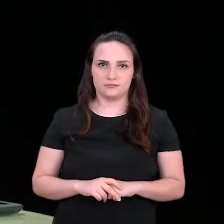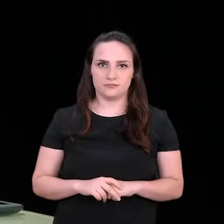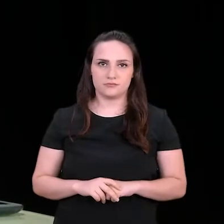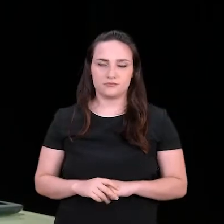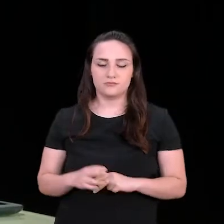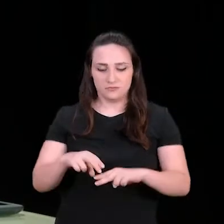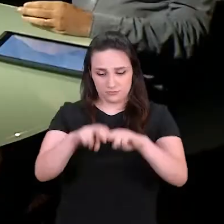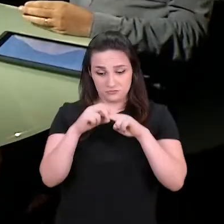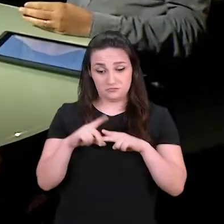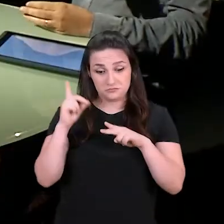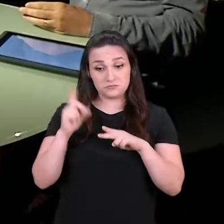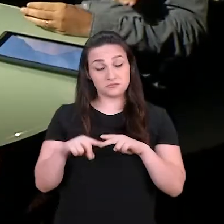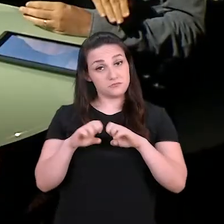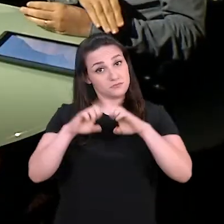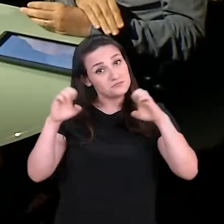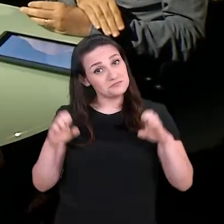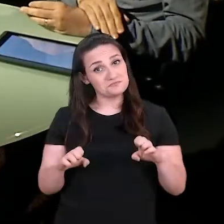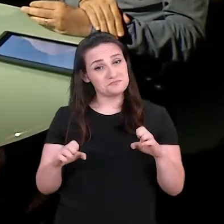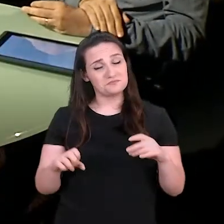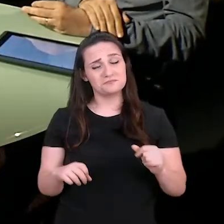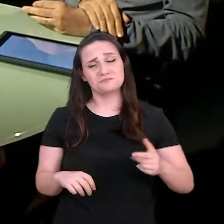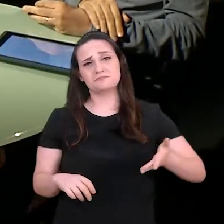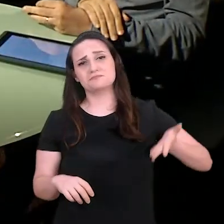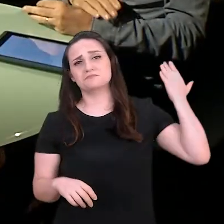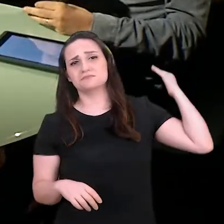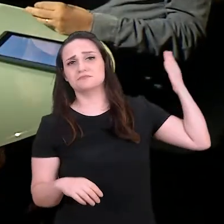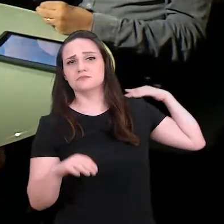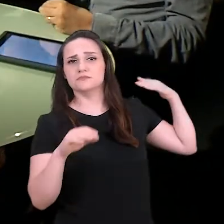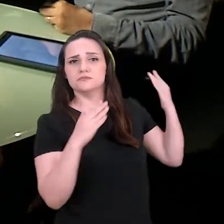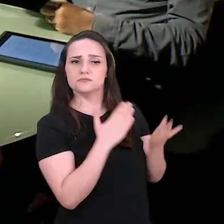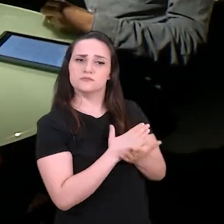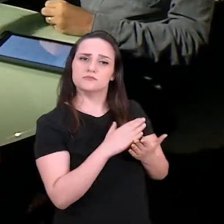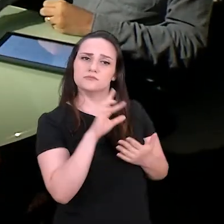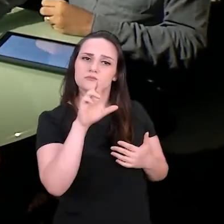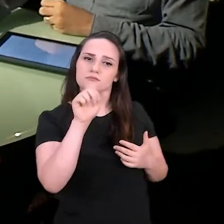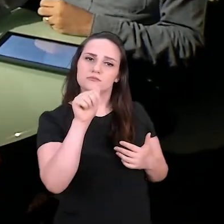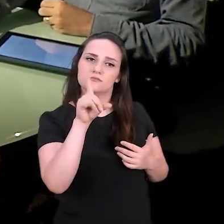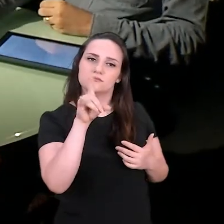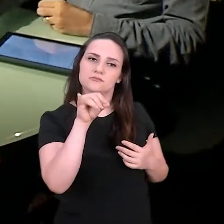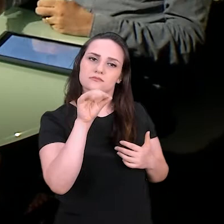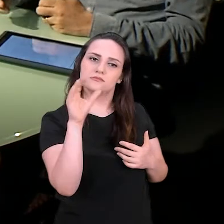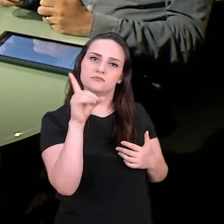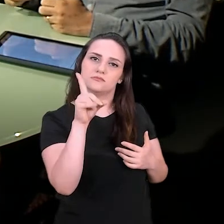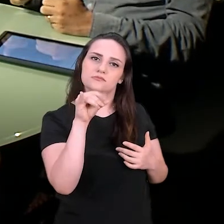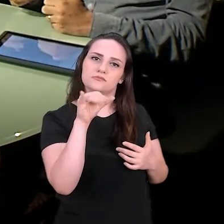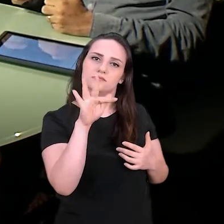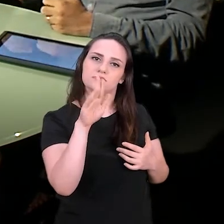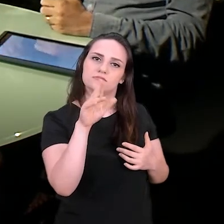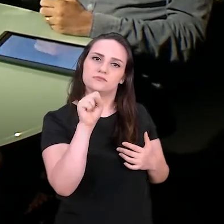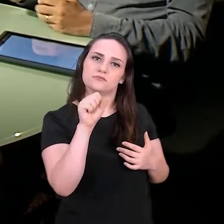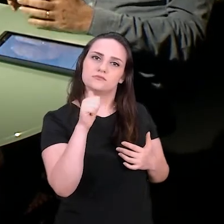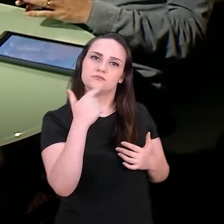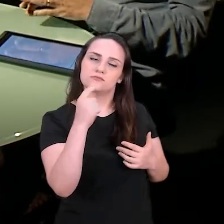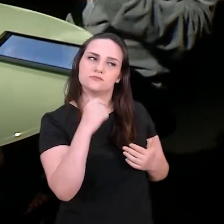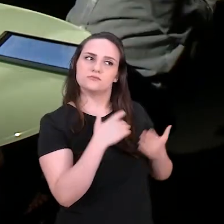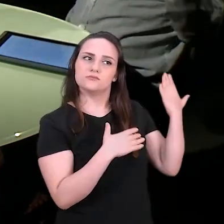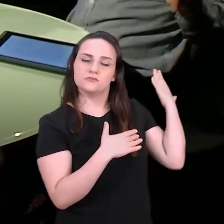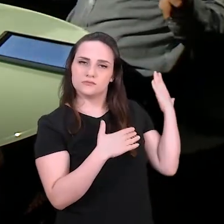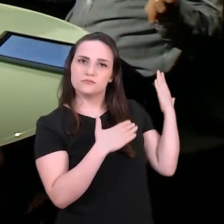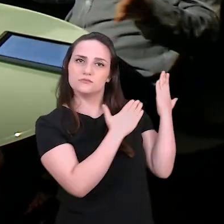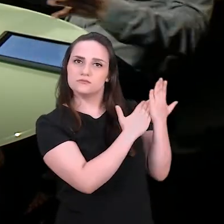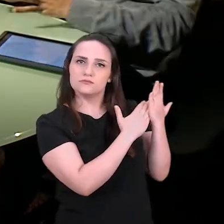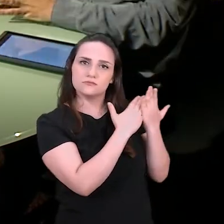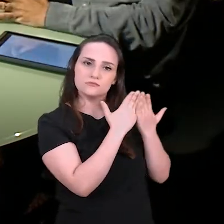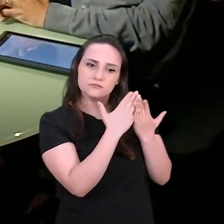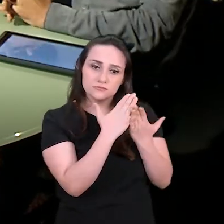esse DNA que está lá no início da radiodifusão, ele continua com as redes sociais, né? Então, ele ganha um